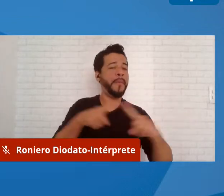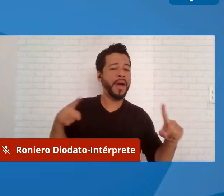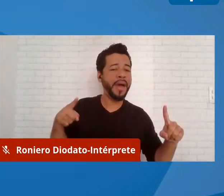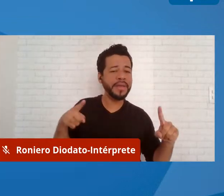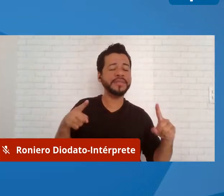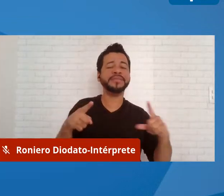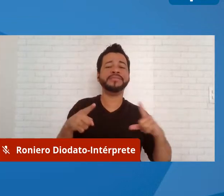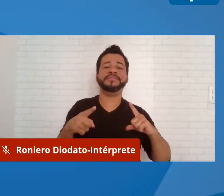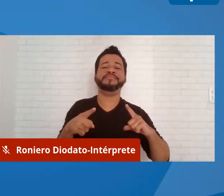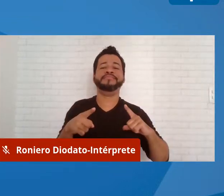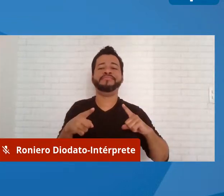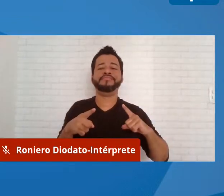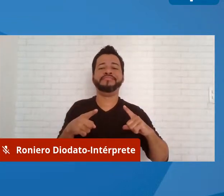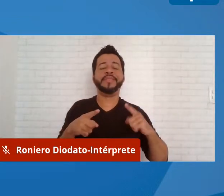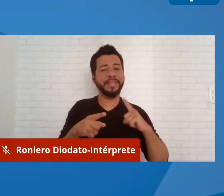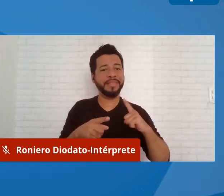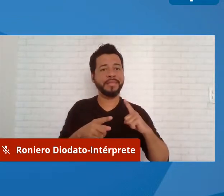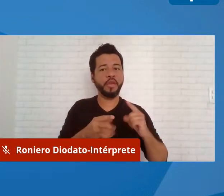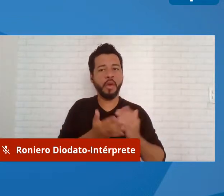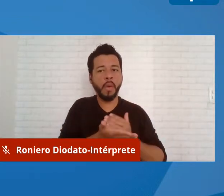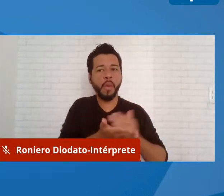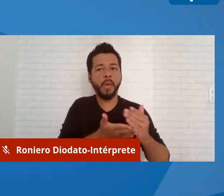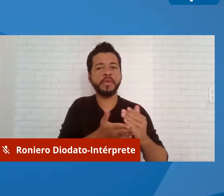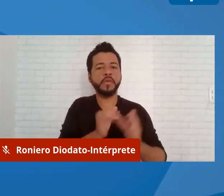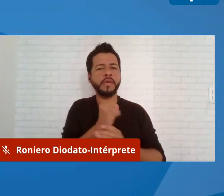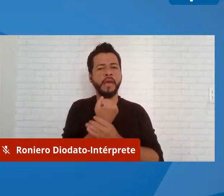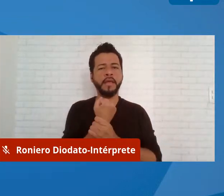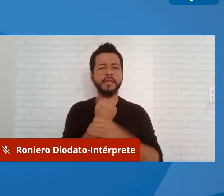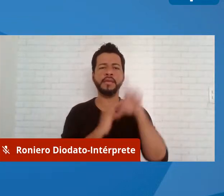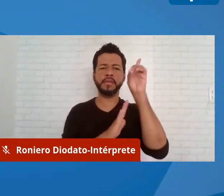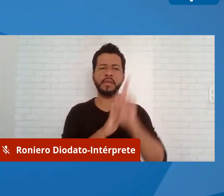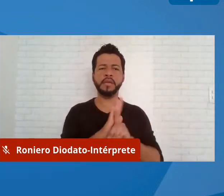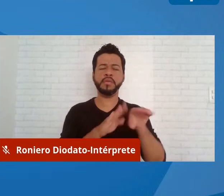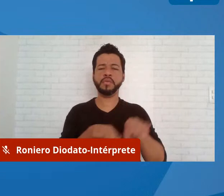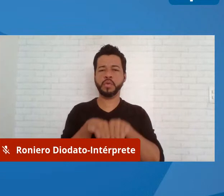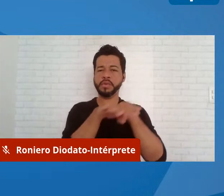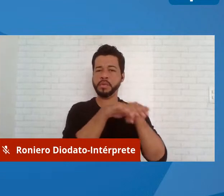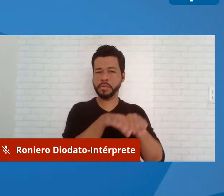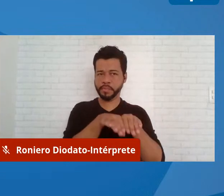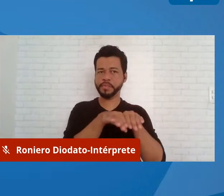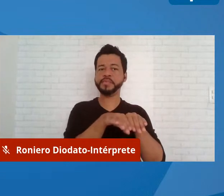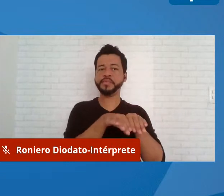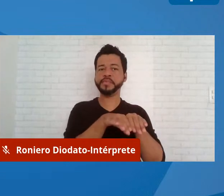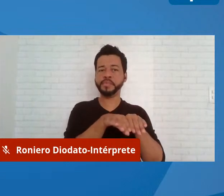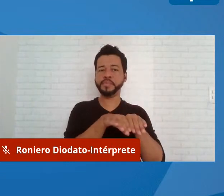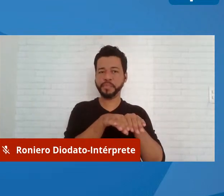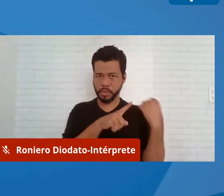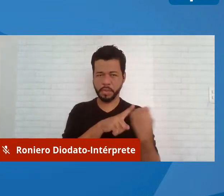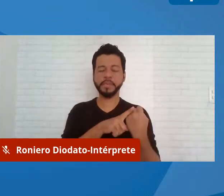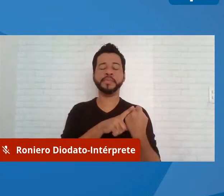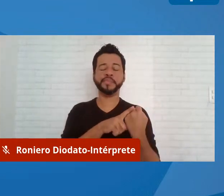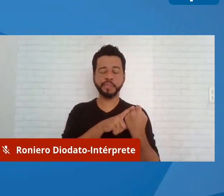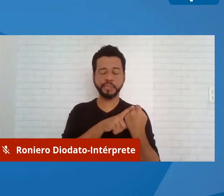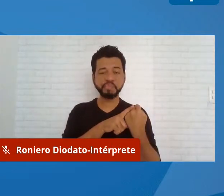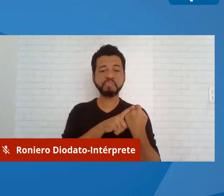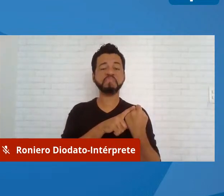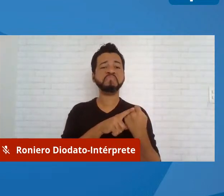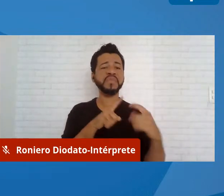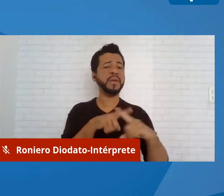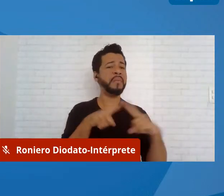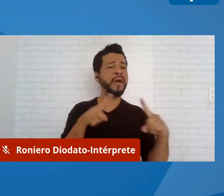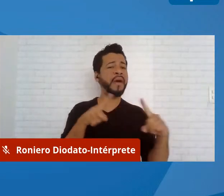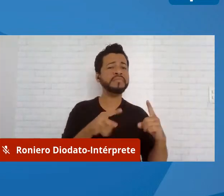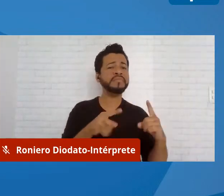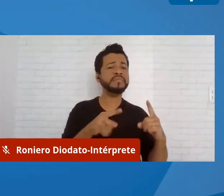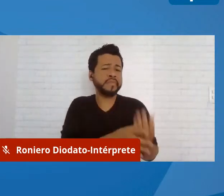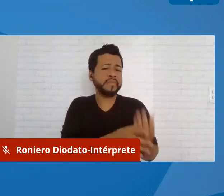sociais. A América Latina é o continente mais desigual do mundo e se diminuiu a desigualdade. Se promoveram políticas